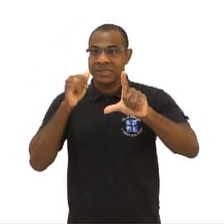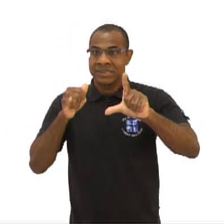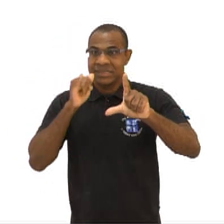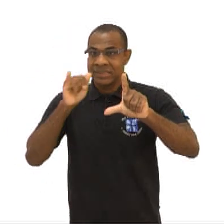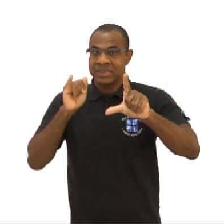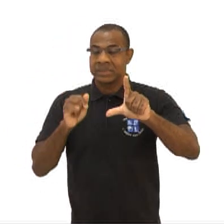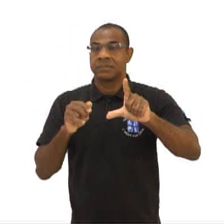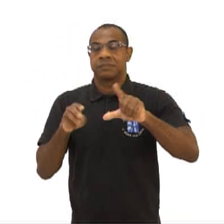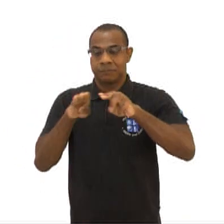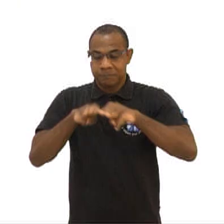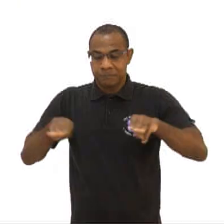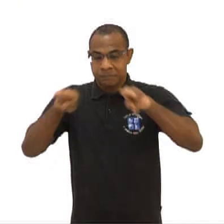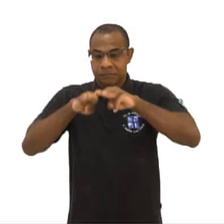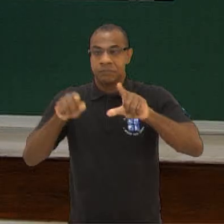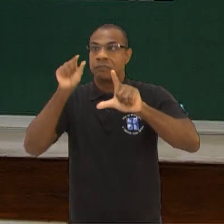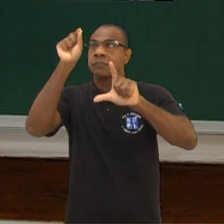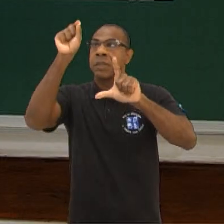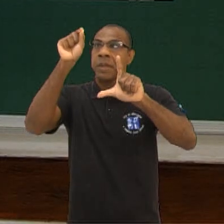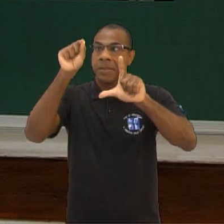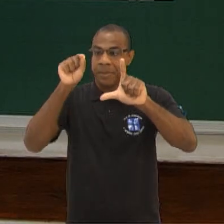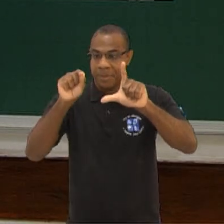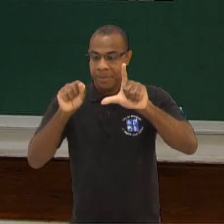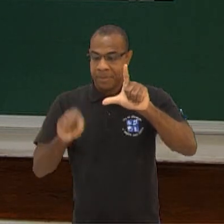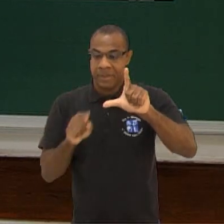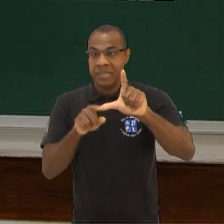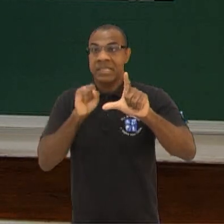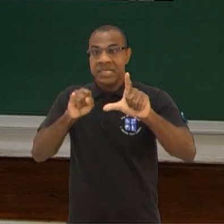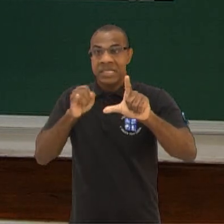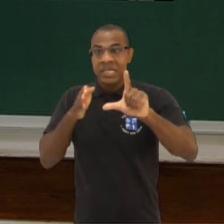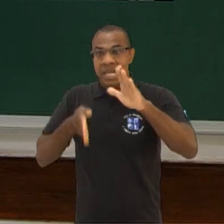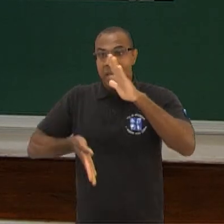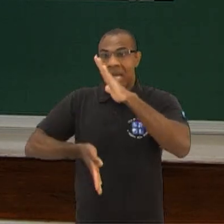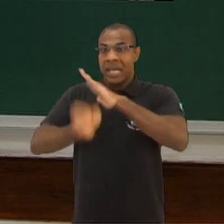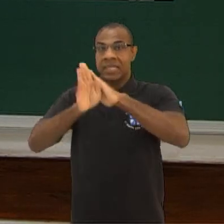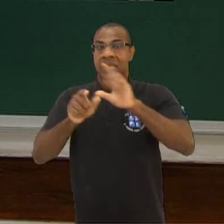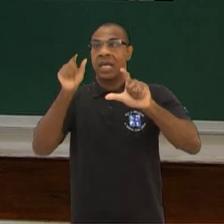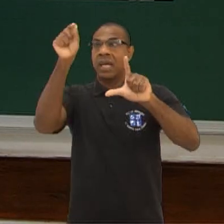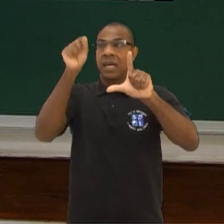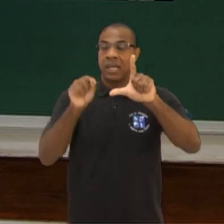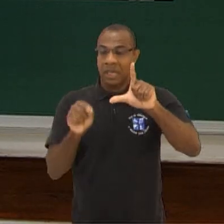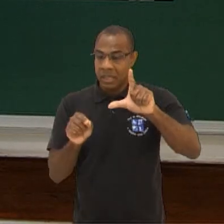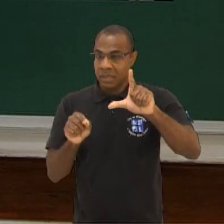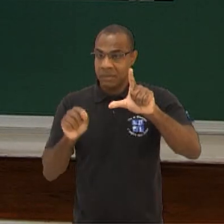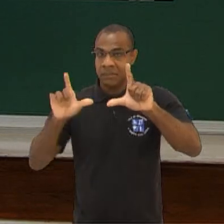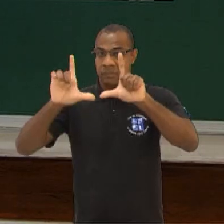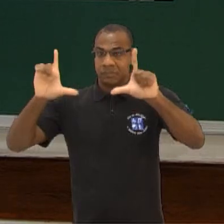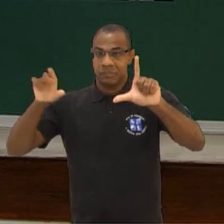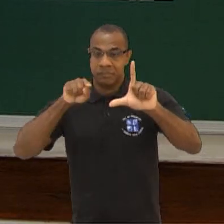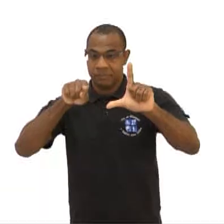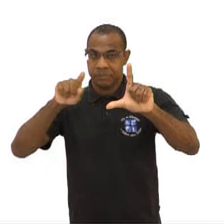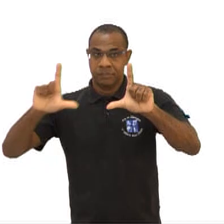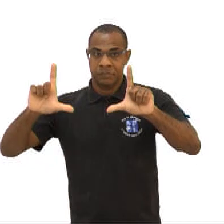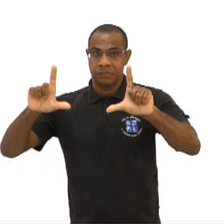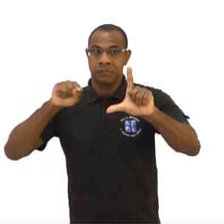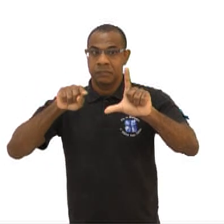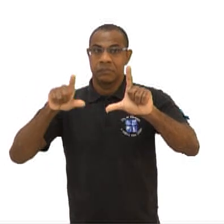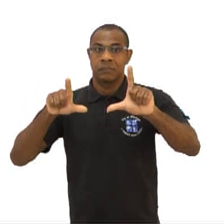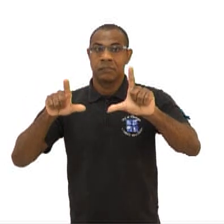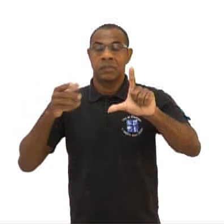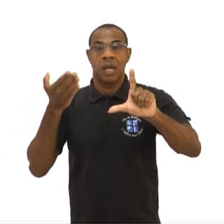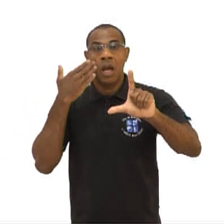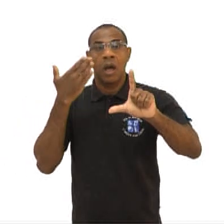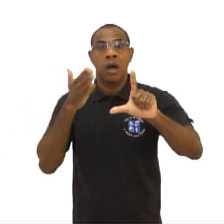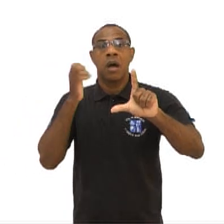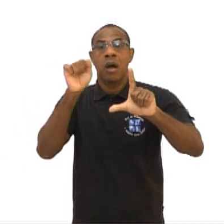só vão ser desviadas se elas entrarem com a direção da velocidade não alinhada ao campo, ok? Considere o caso